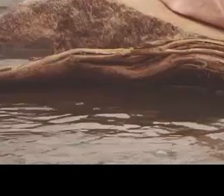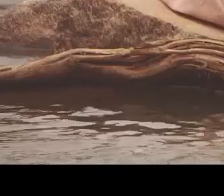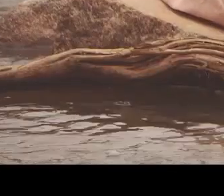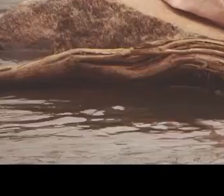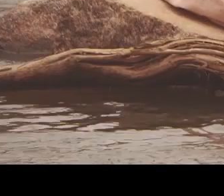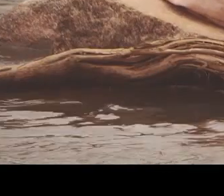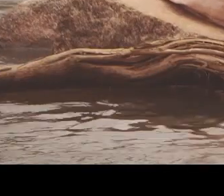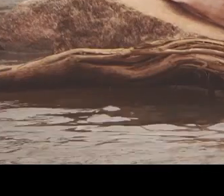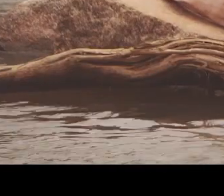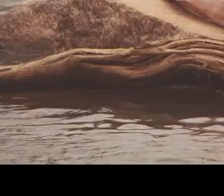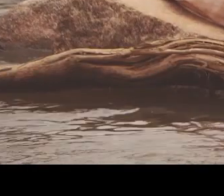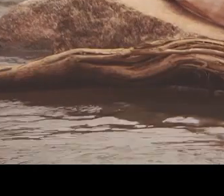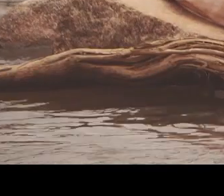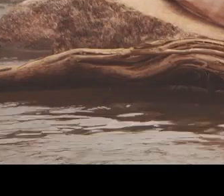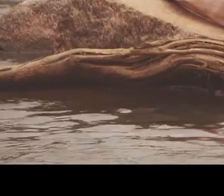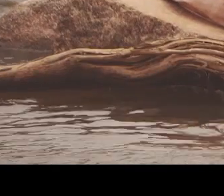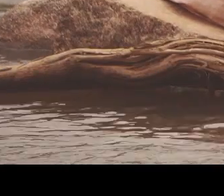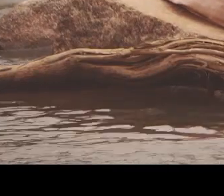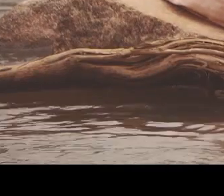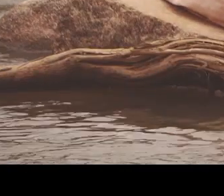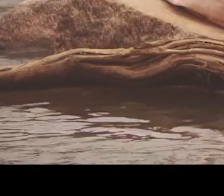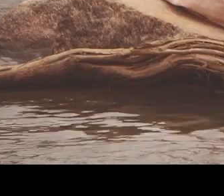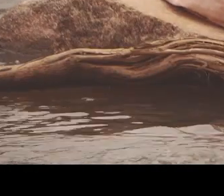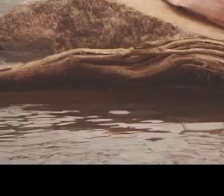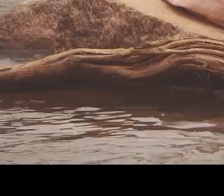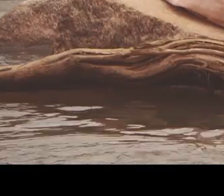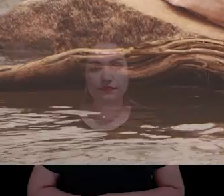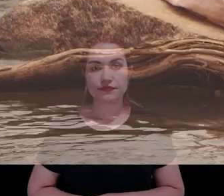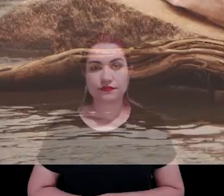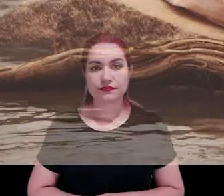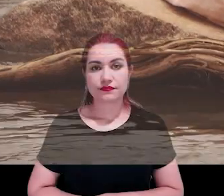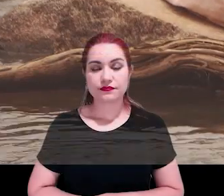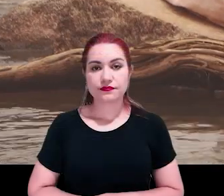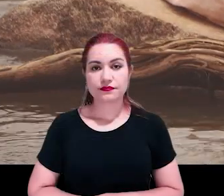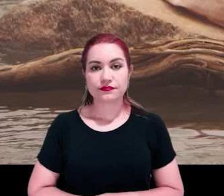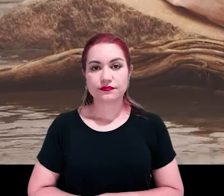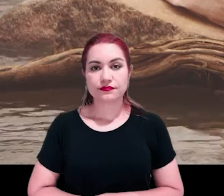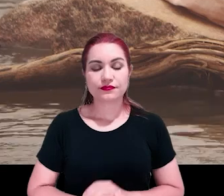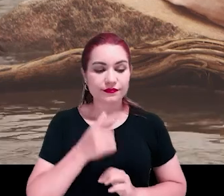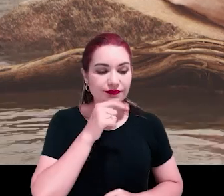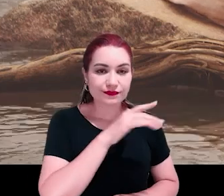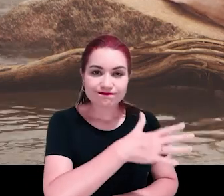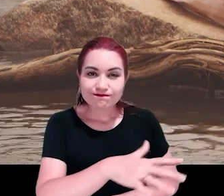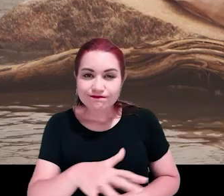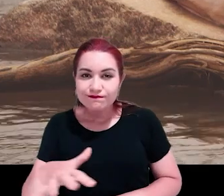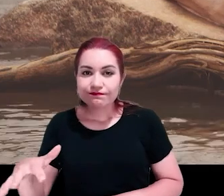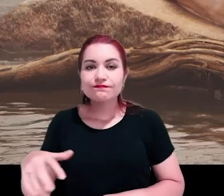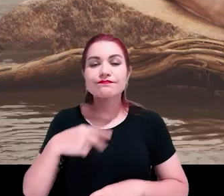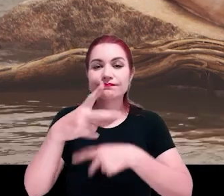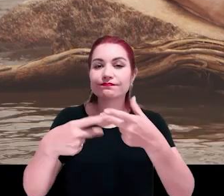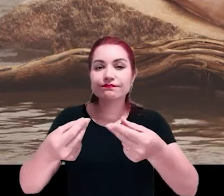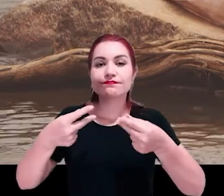Pulquéria está sentada em uma pedra e com os pés na água. Lava as mãos na água corrente. Essa água